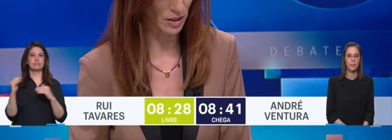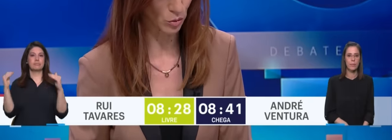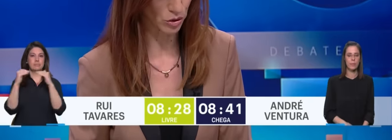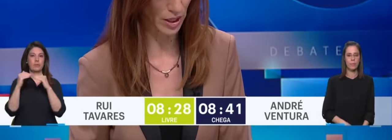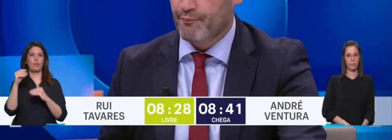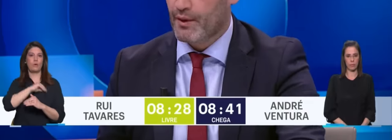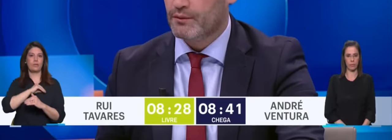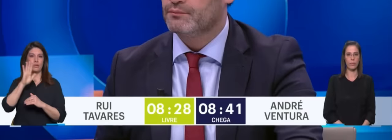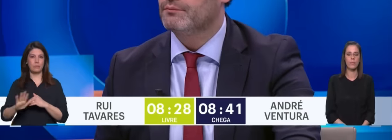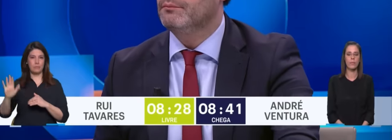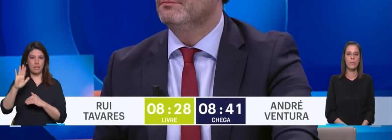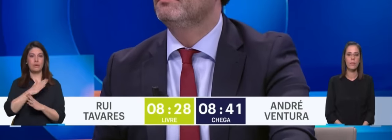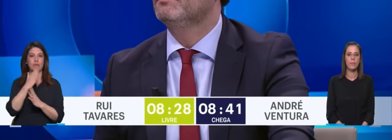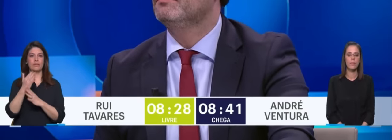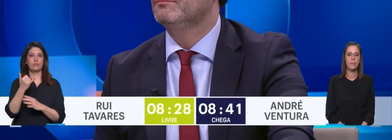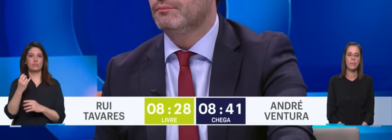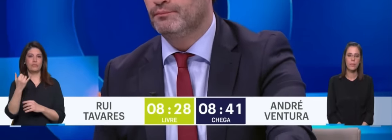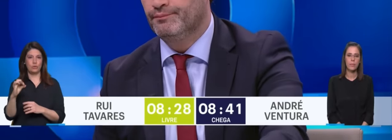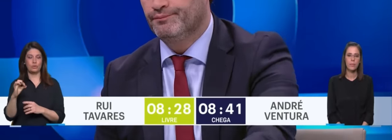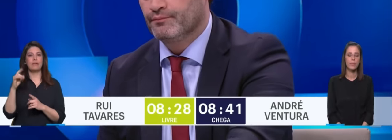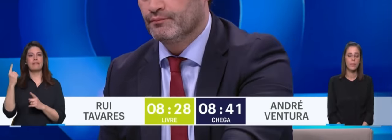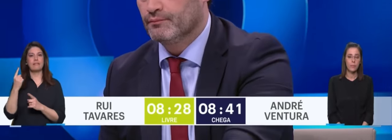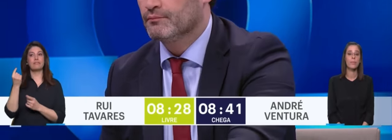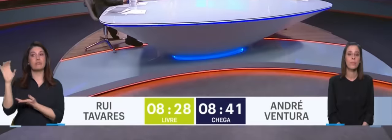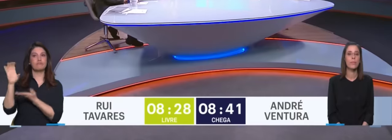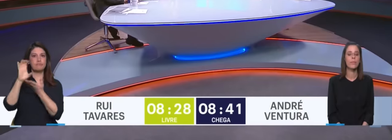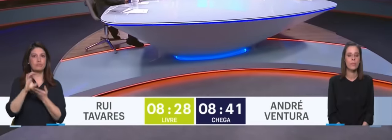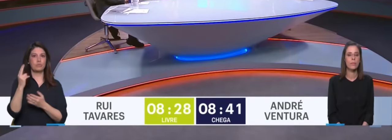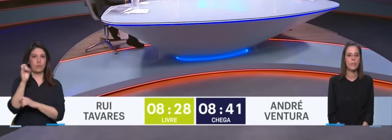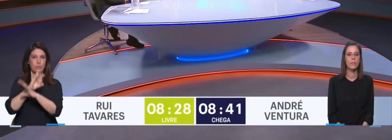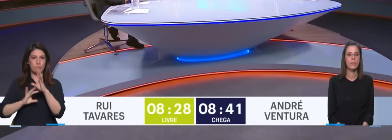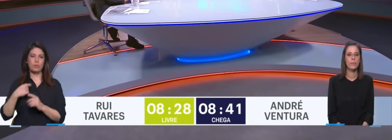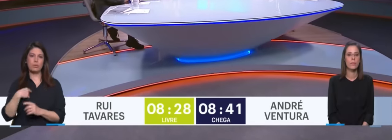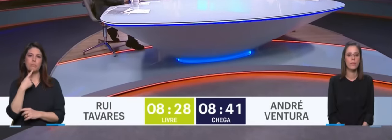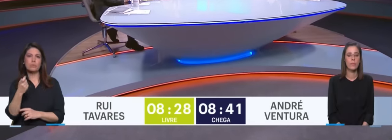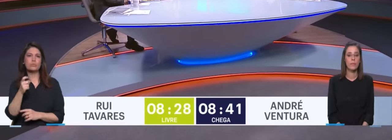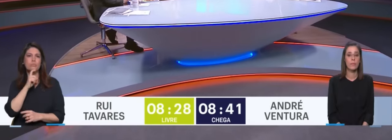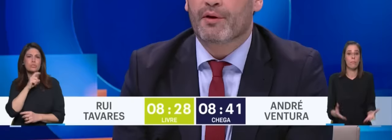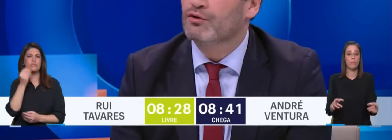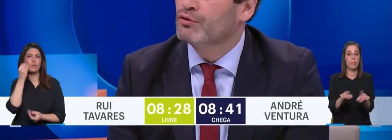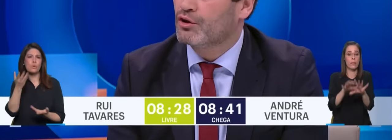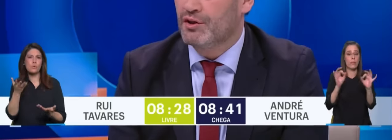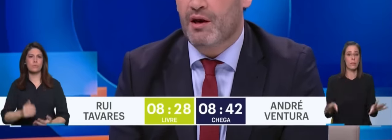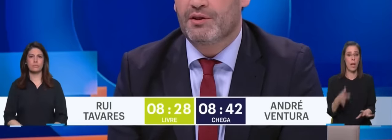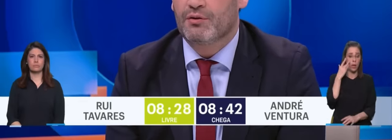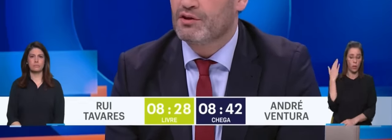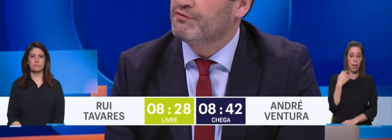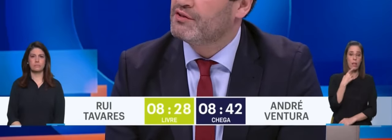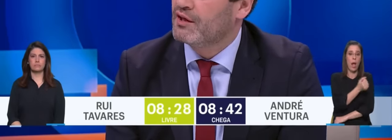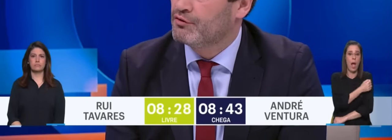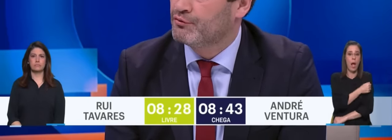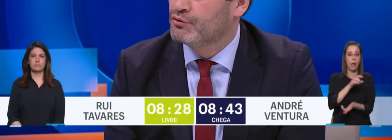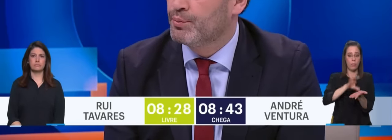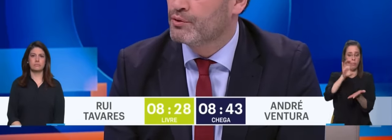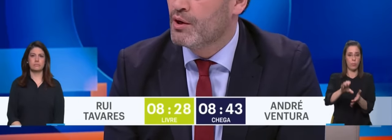devia ser costeada através de fundos europeus a minha pergunta é como é que isso é possível Olhe da mesma forma que António Costa disse que a habitação ia ser